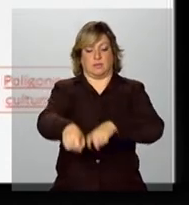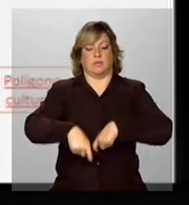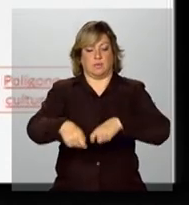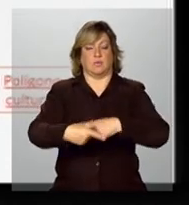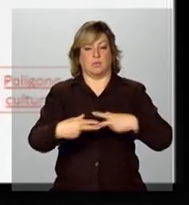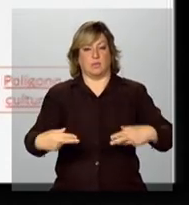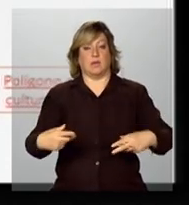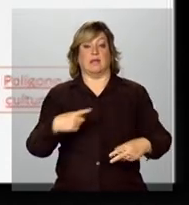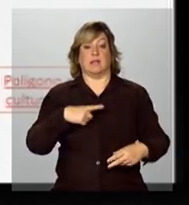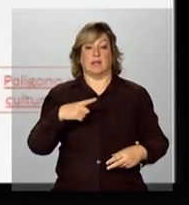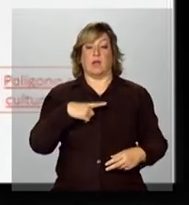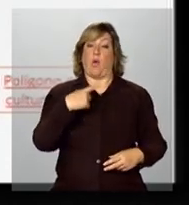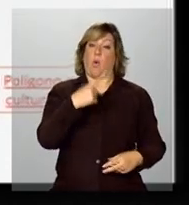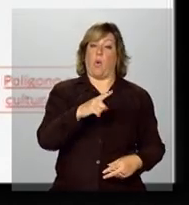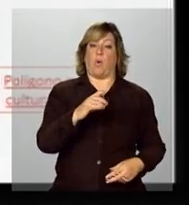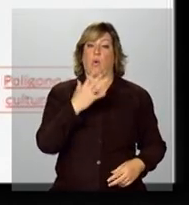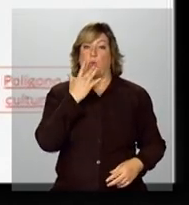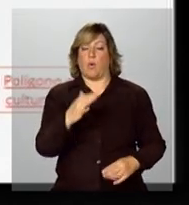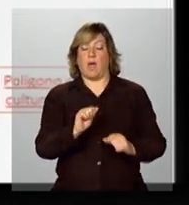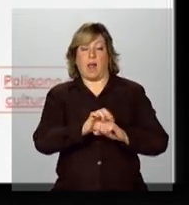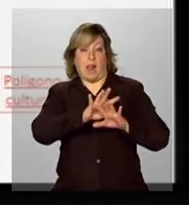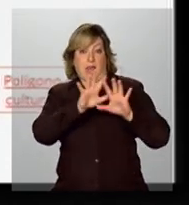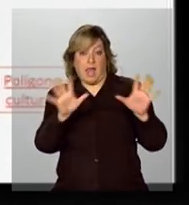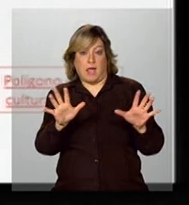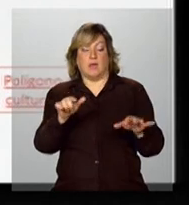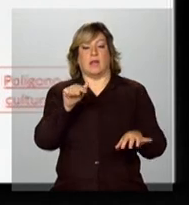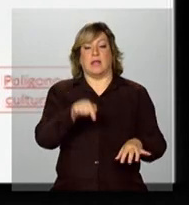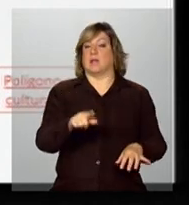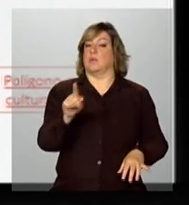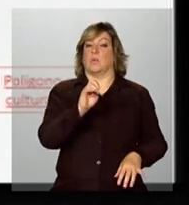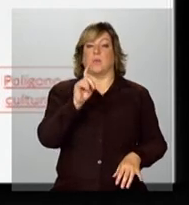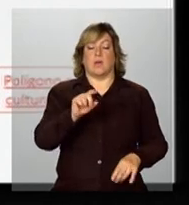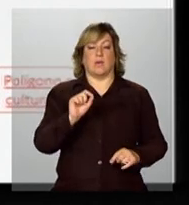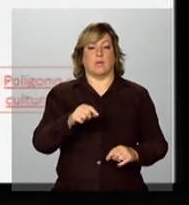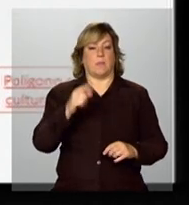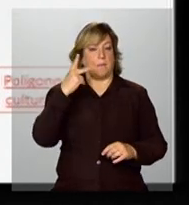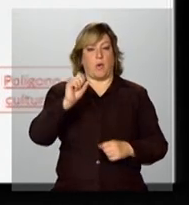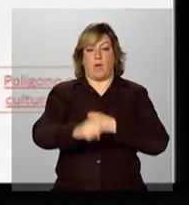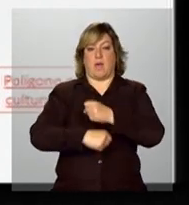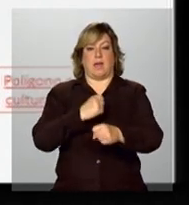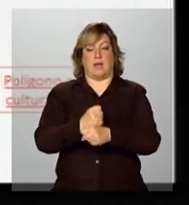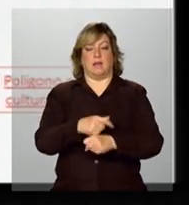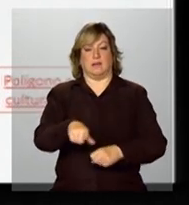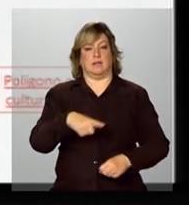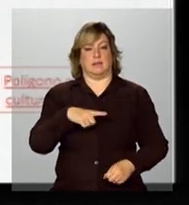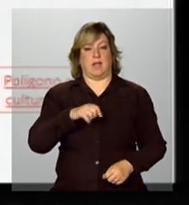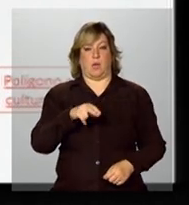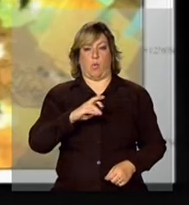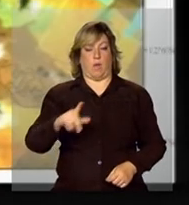com uma tonalidade como essa aqui mais clara é um polígono que não é uma cultura anual.